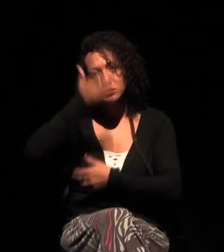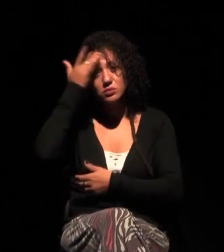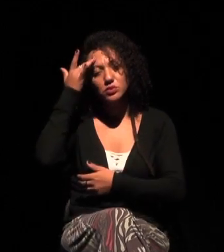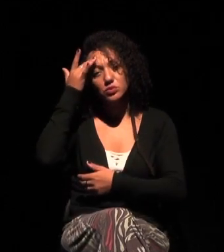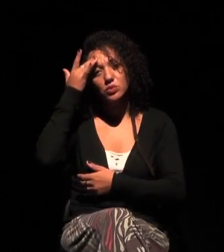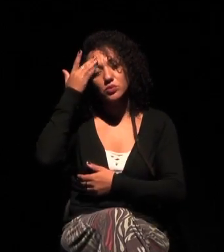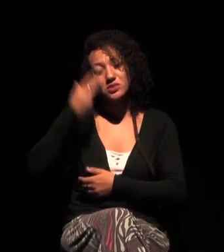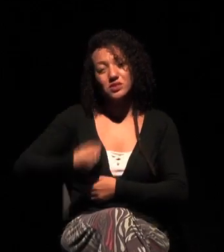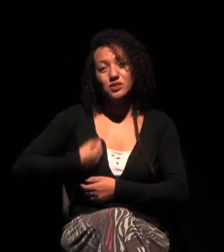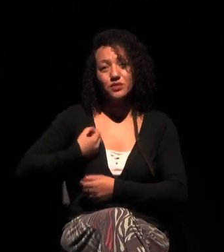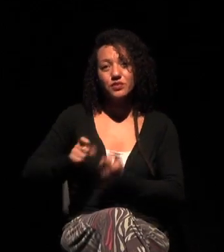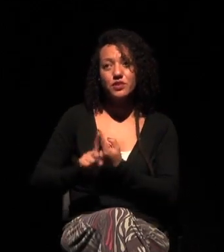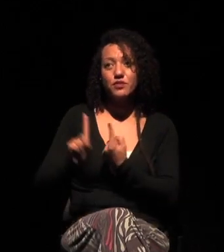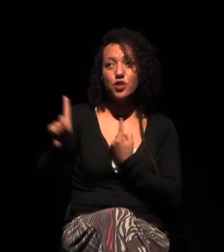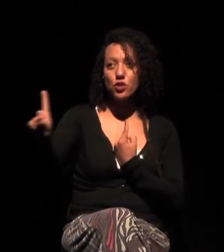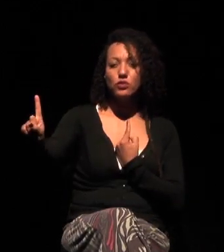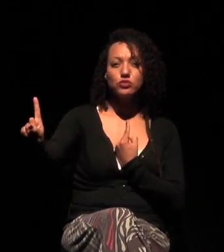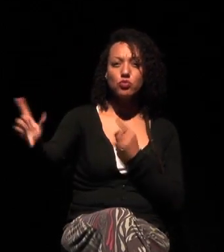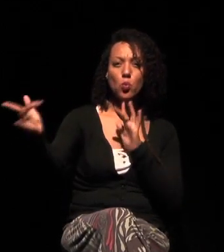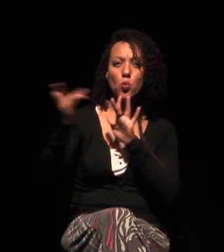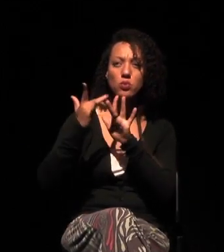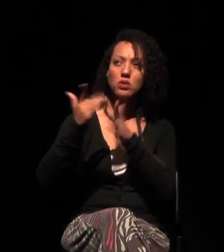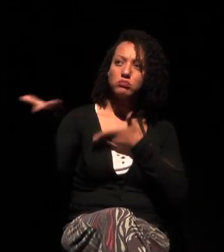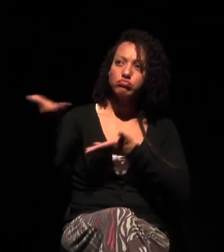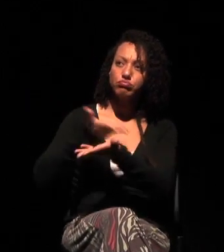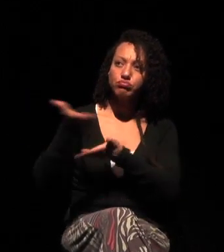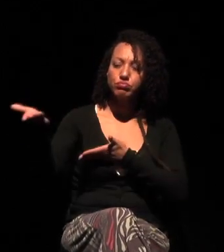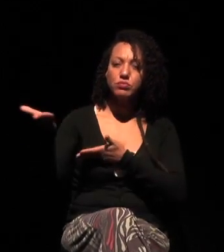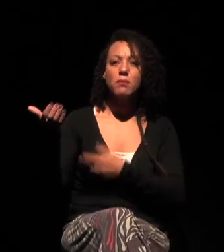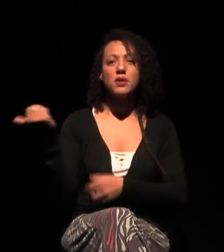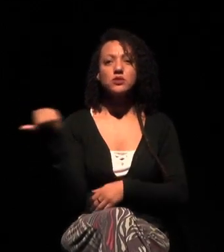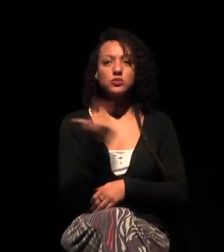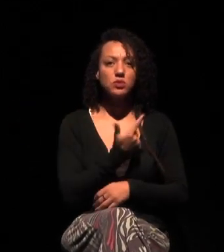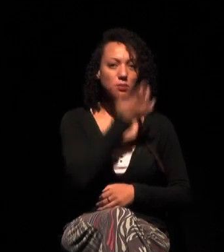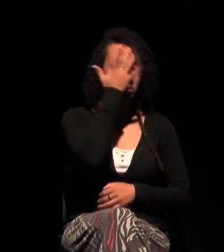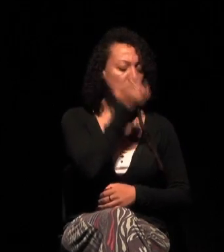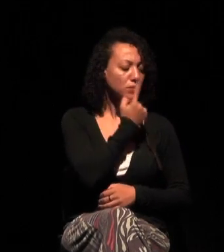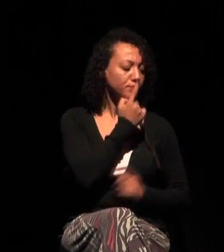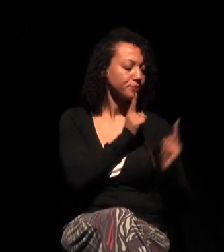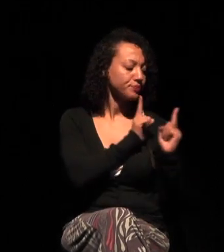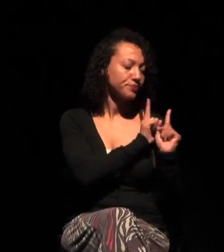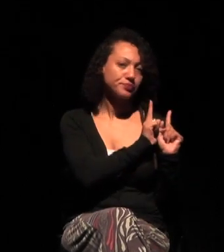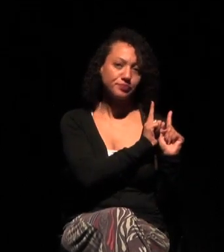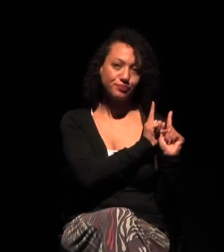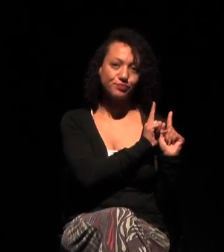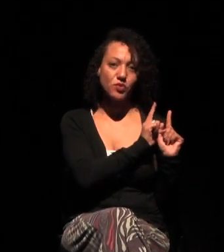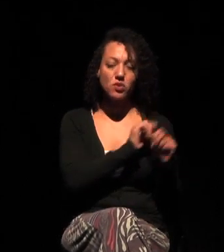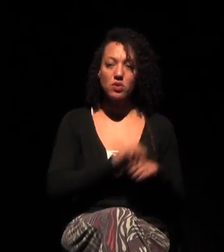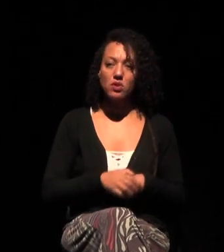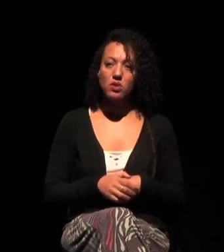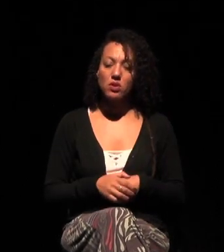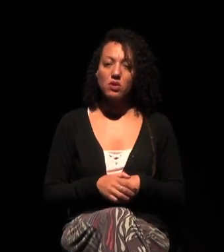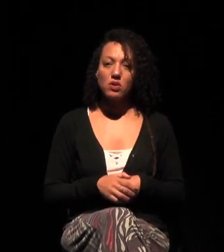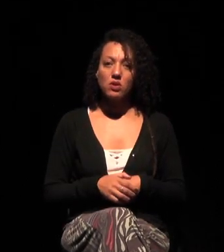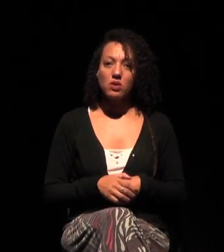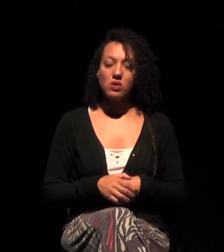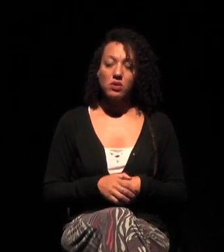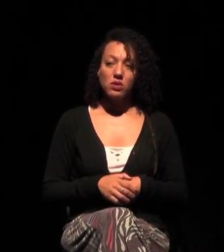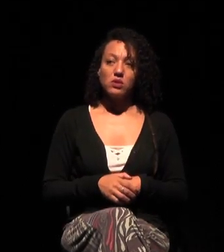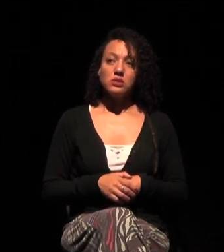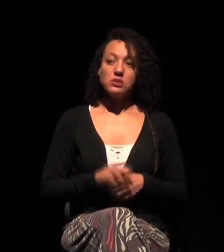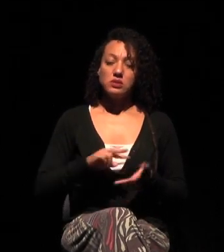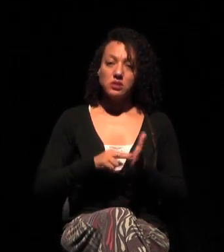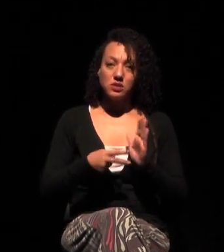fisicamente com quem está ao nosso lado é o que a do meu ponto de vista é de fato um enorme